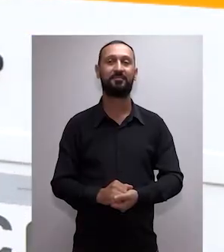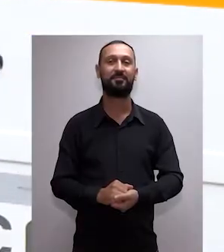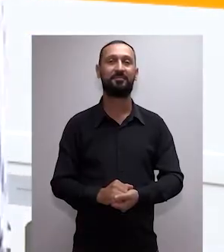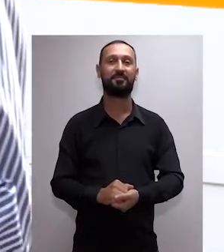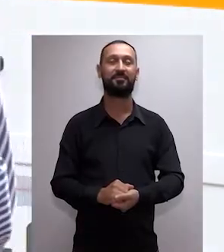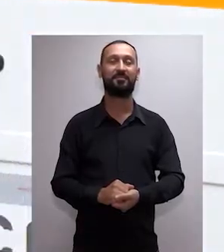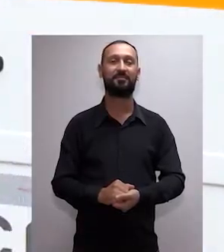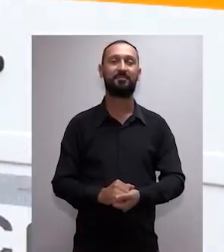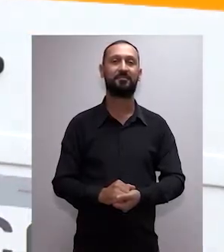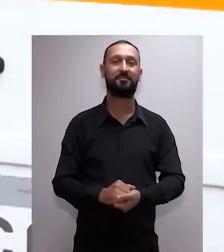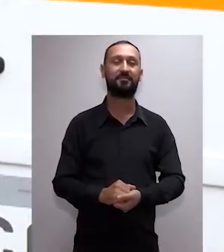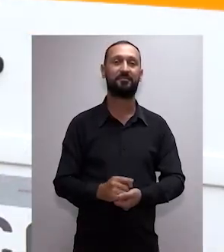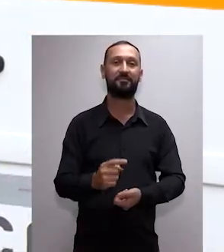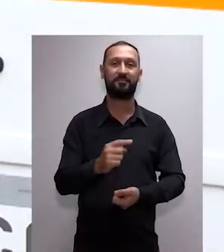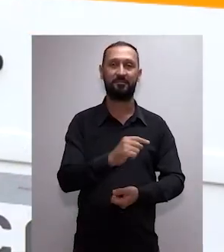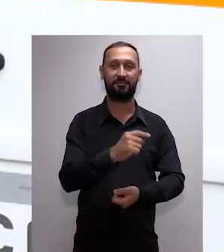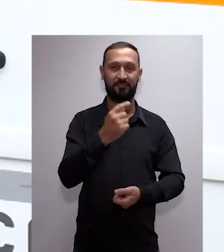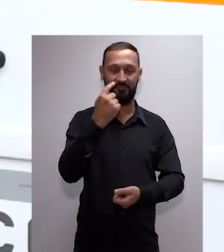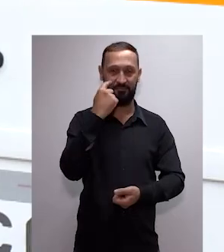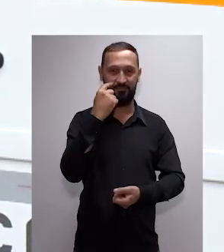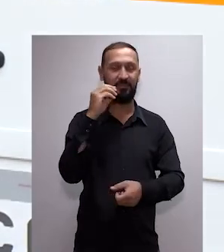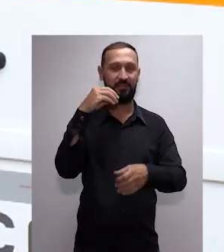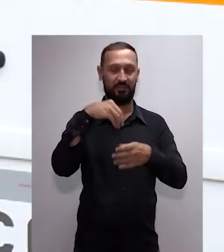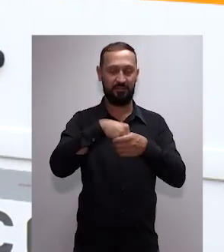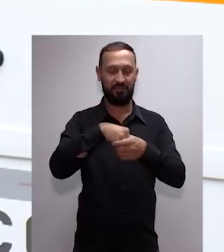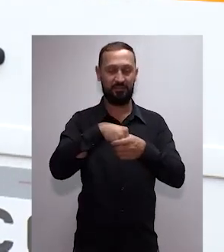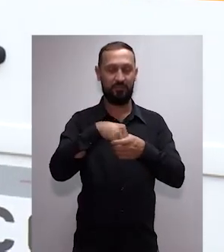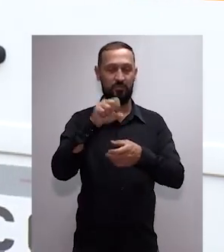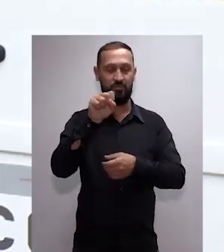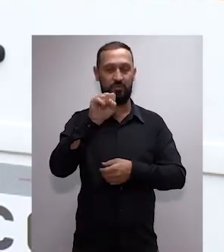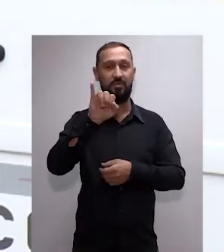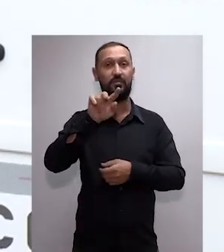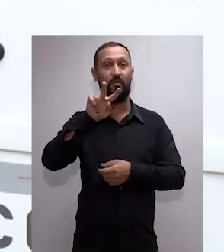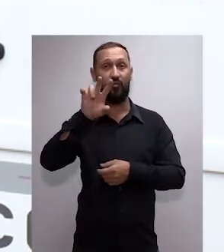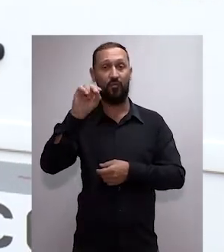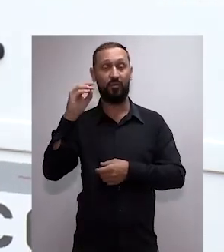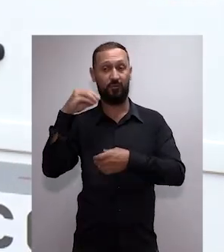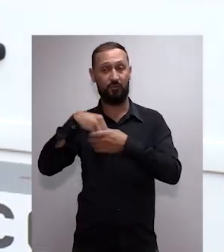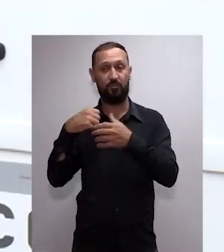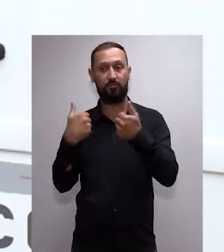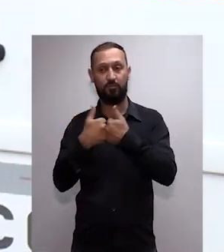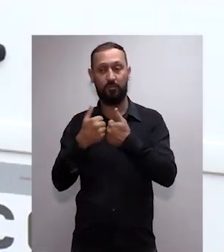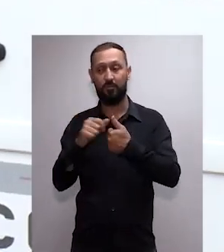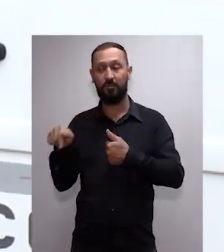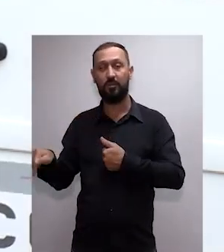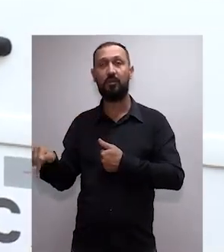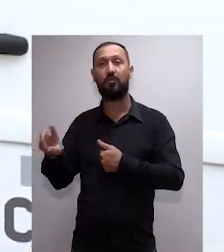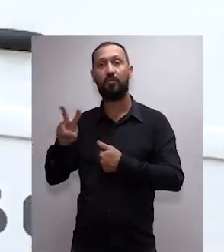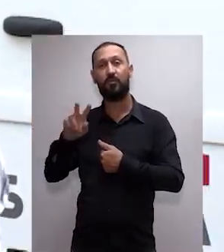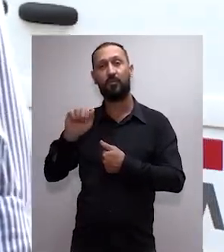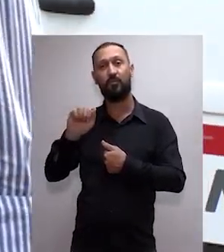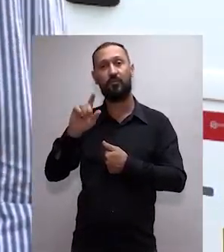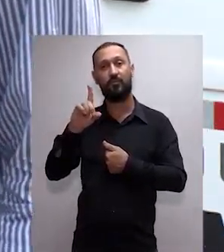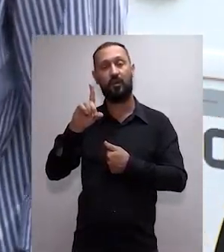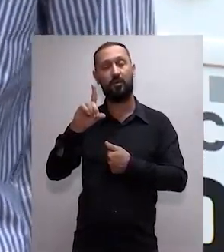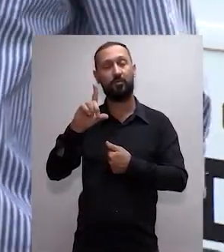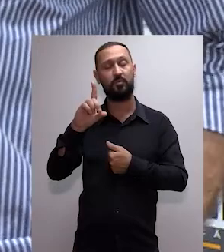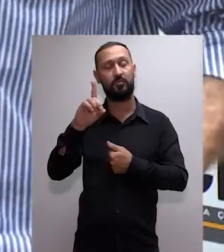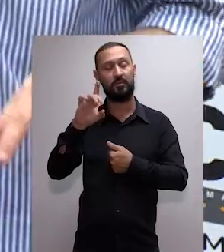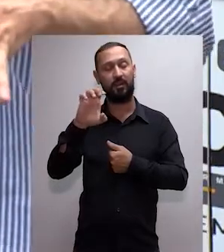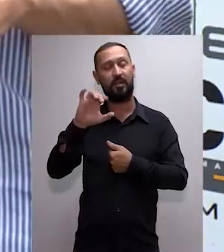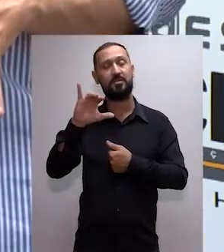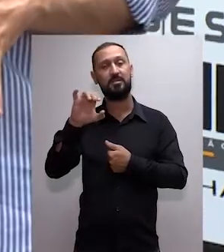Então, além do Silvio que estava ali dentro do ônibus com a gente, também tem o Valdeci que está envolvido nesse processo. E aí, Valdeci? Bom dia a todos.